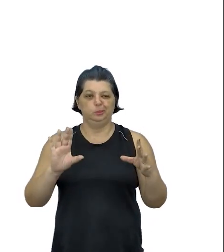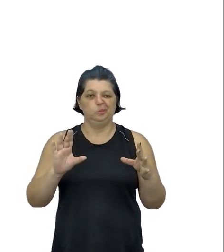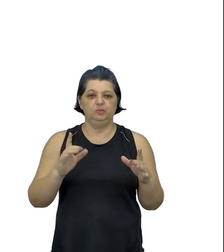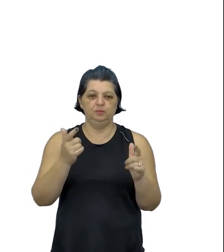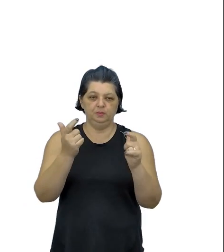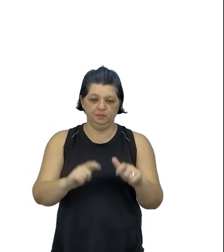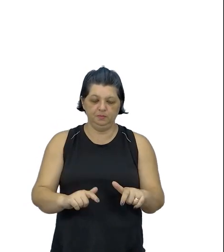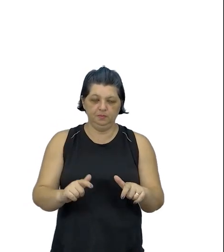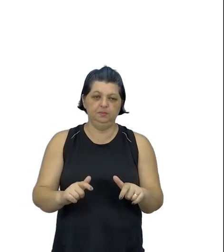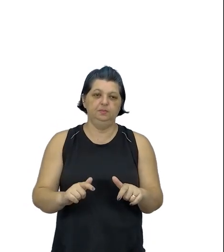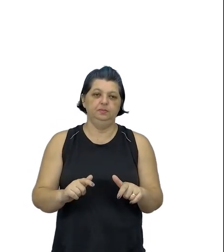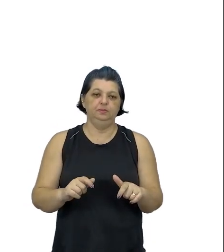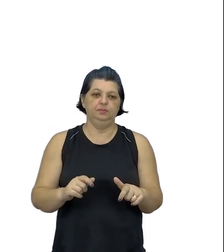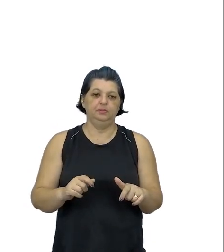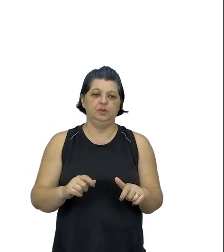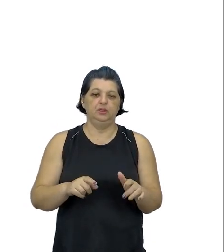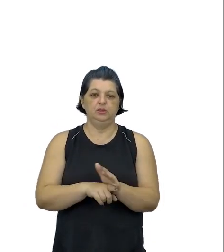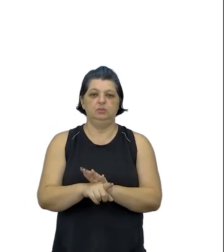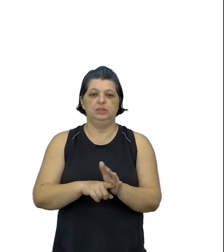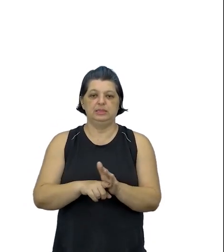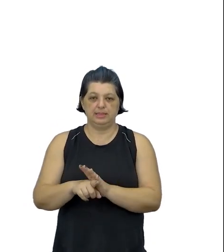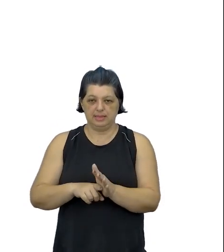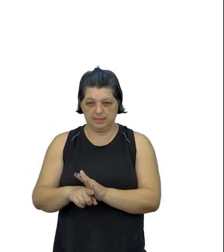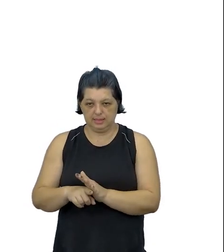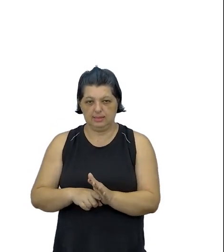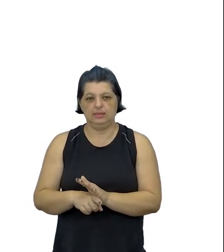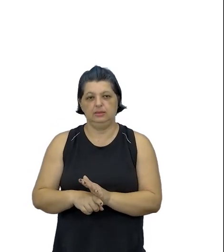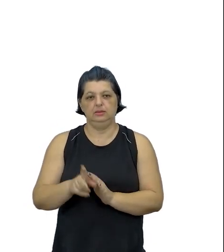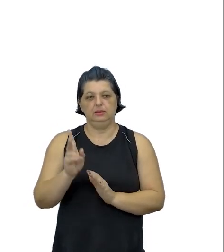pesquisa essencial muito boa, os estudantes eles